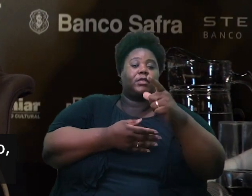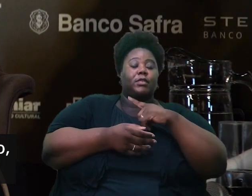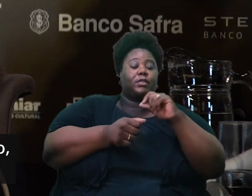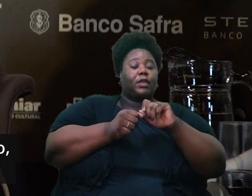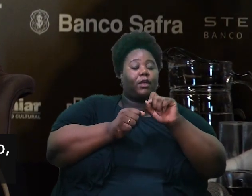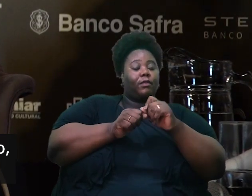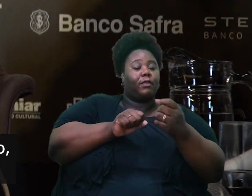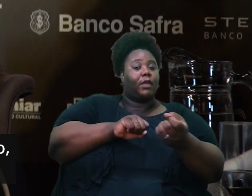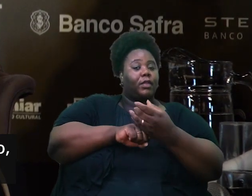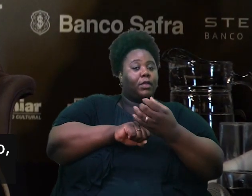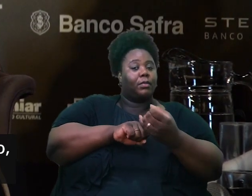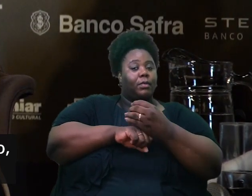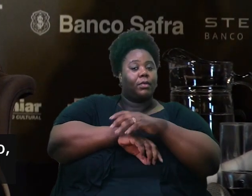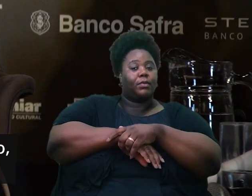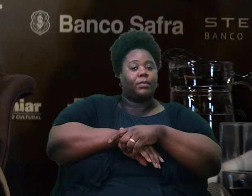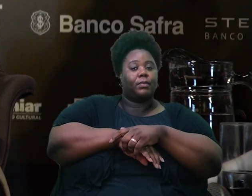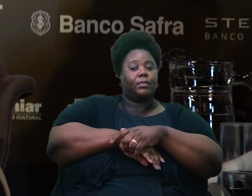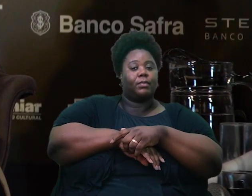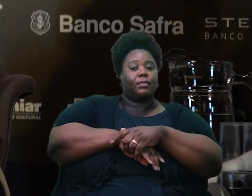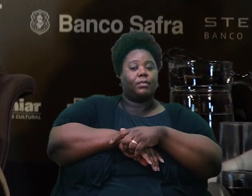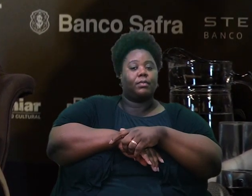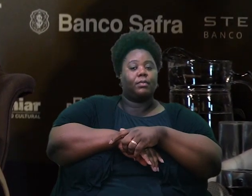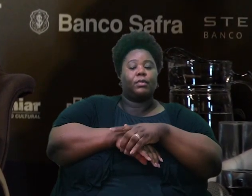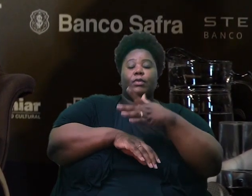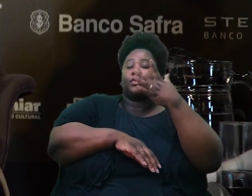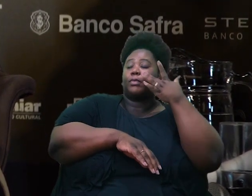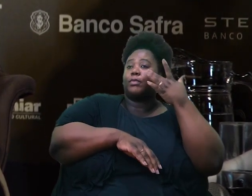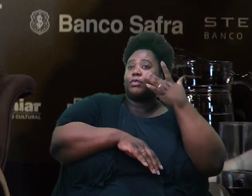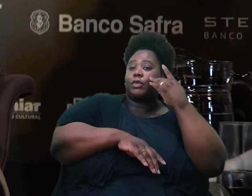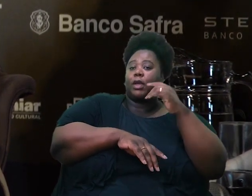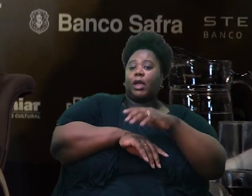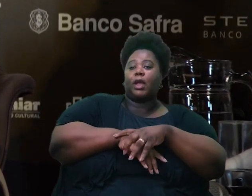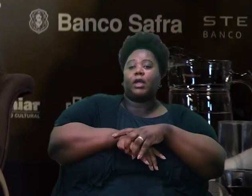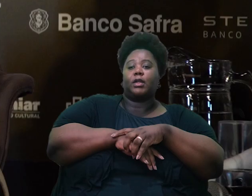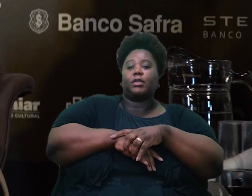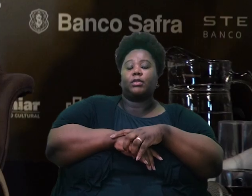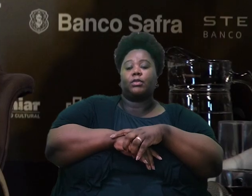produção. Sobre tragédia, sobre teatro do absurdo,